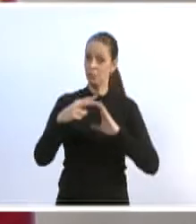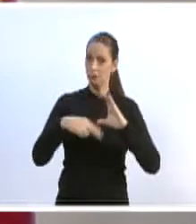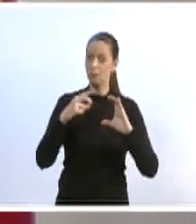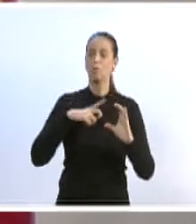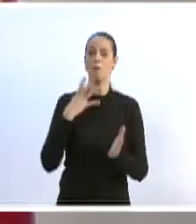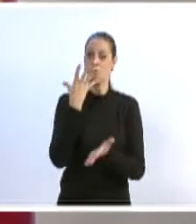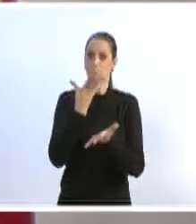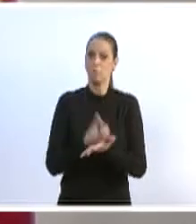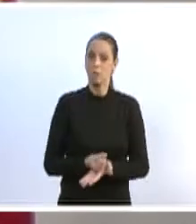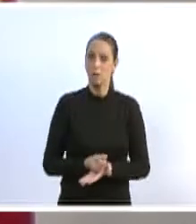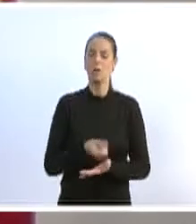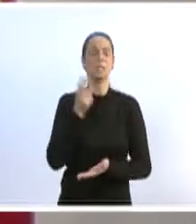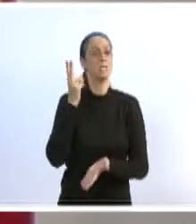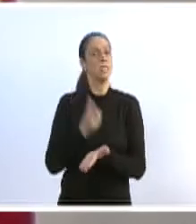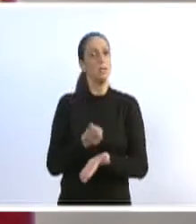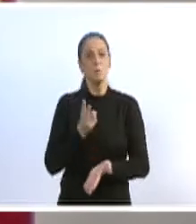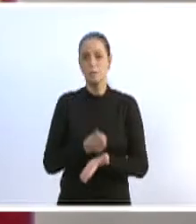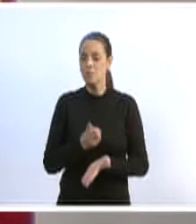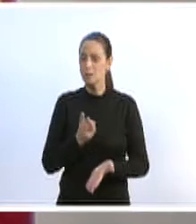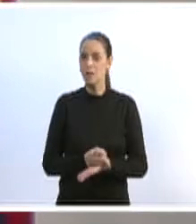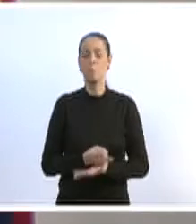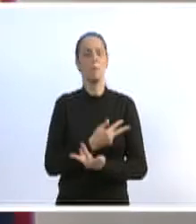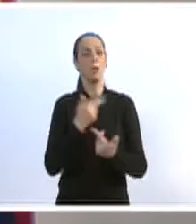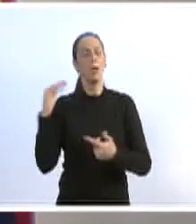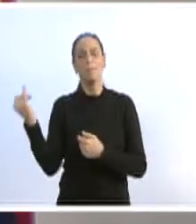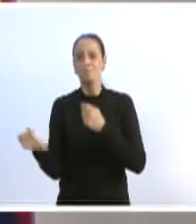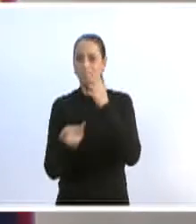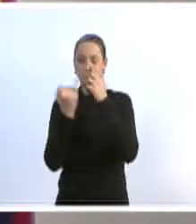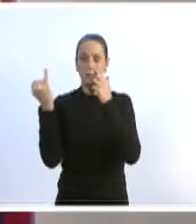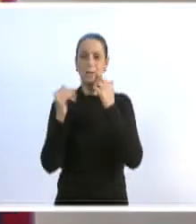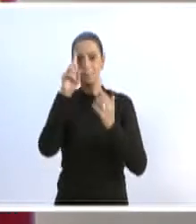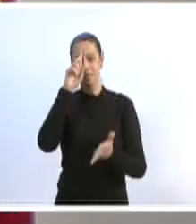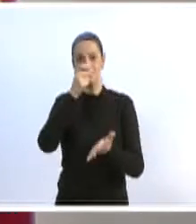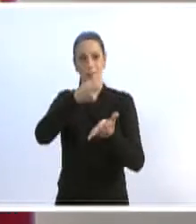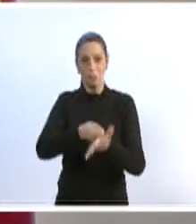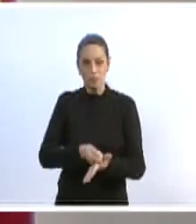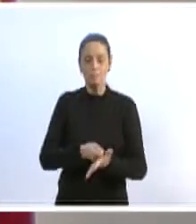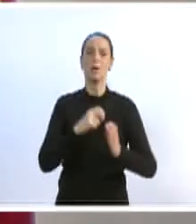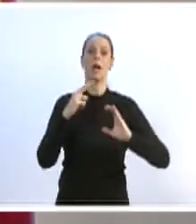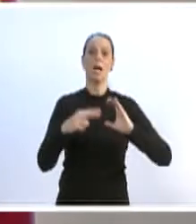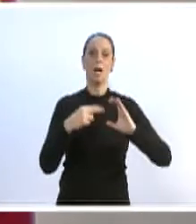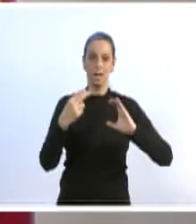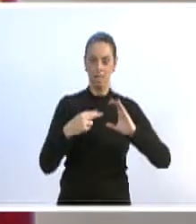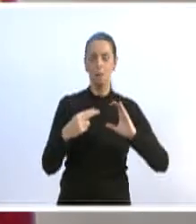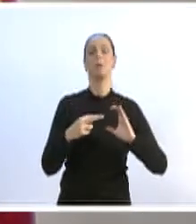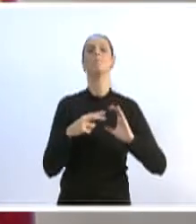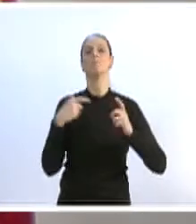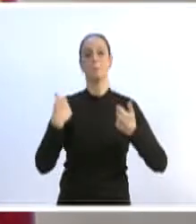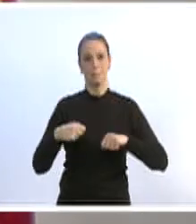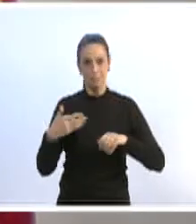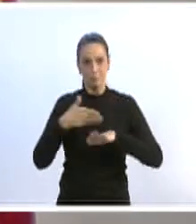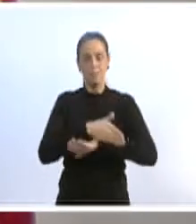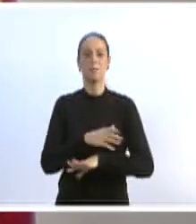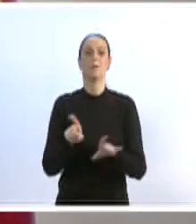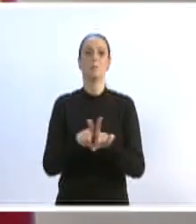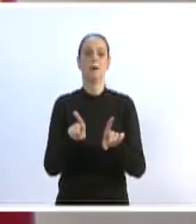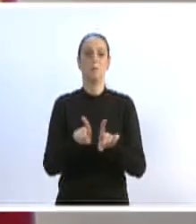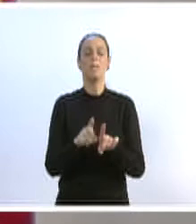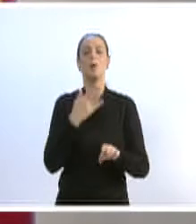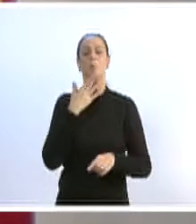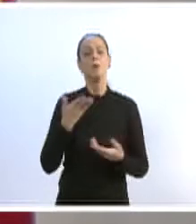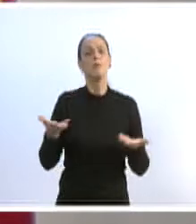registrado sempre que há uma coisa importante a ser decidida essa casa chamada e eu conclamo para que ela também